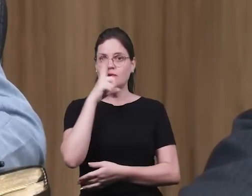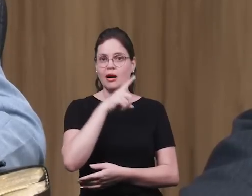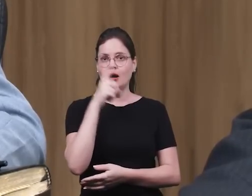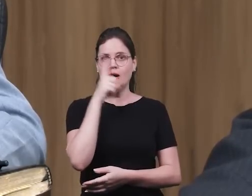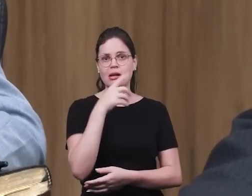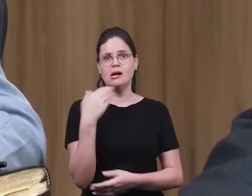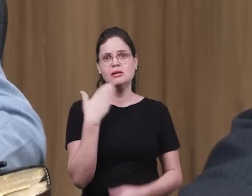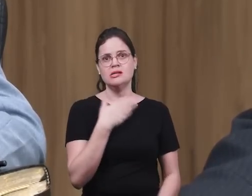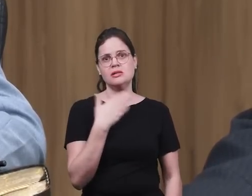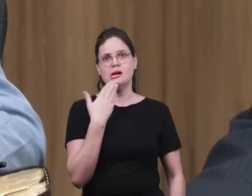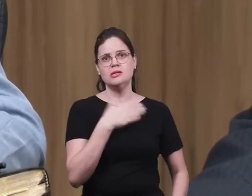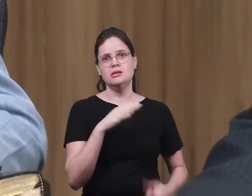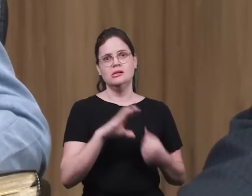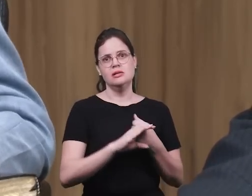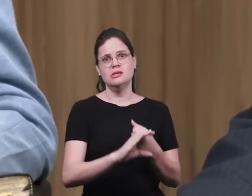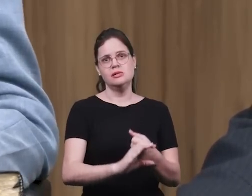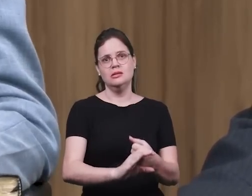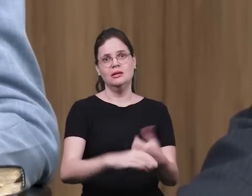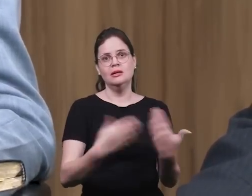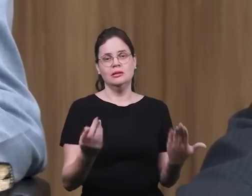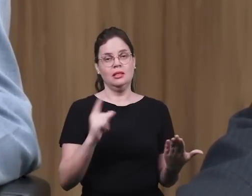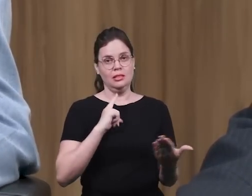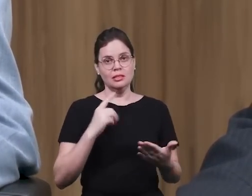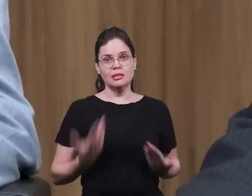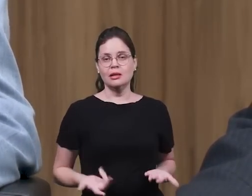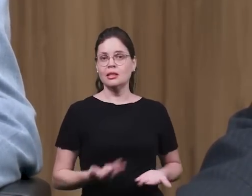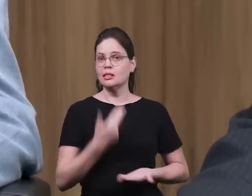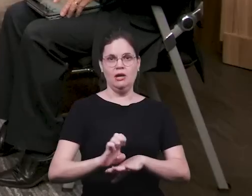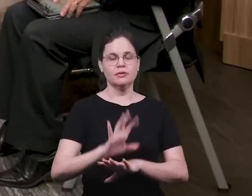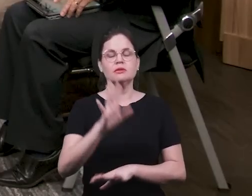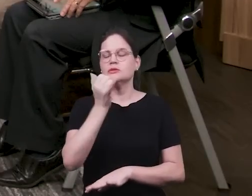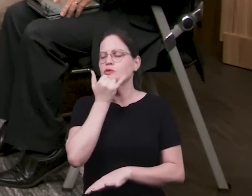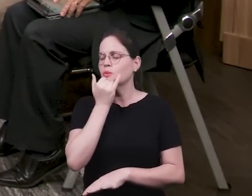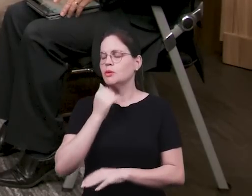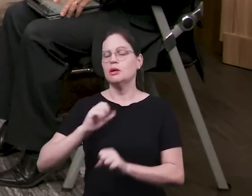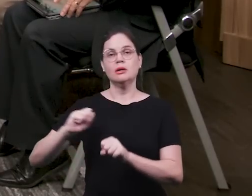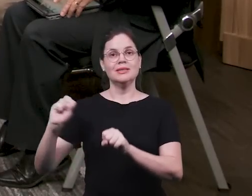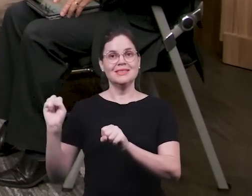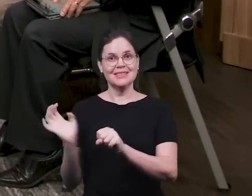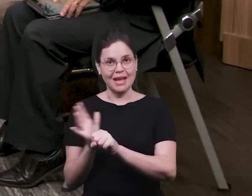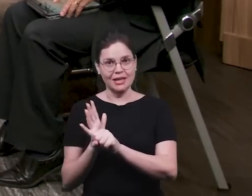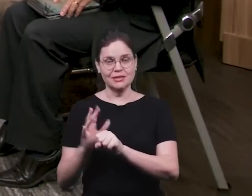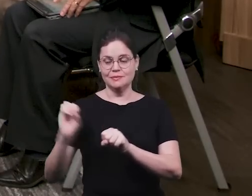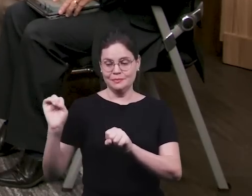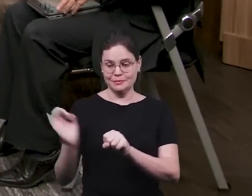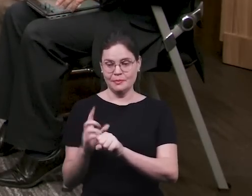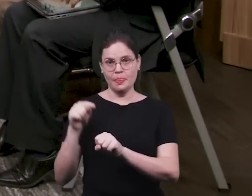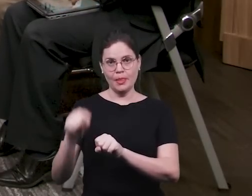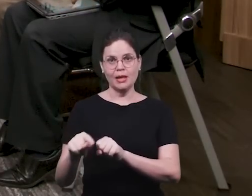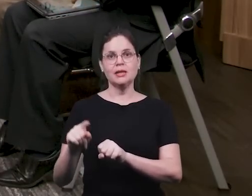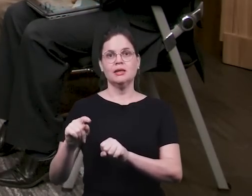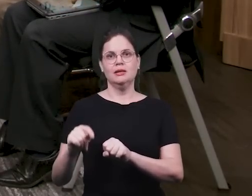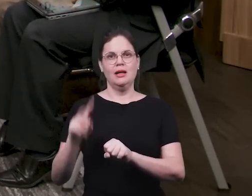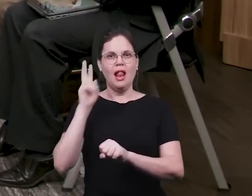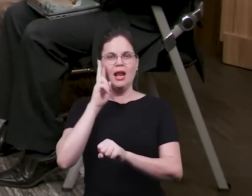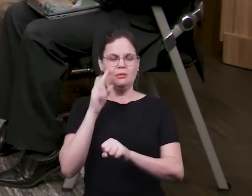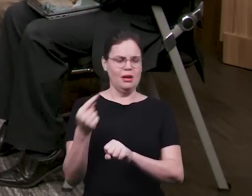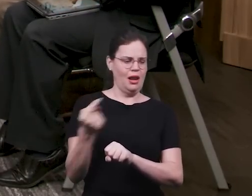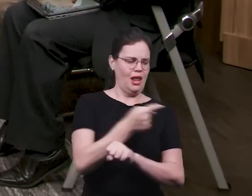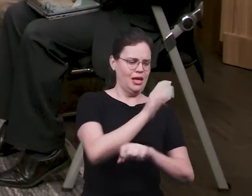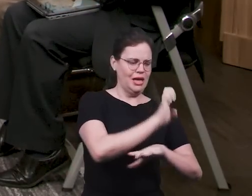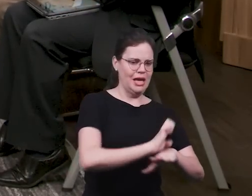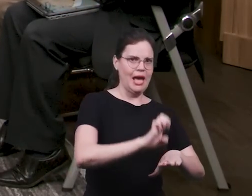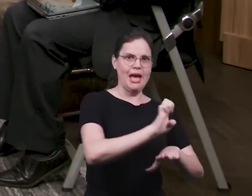mais acontecer. E agora, a partir de Sardes, restaurando aquilo que ele começou em